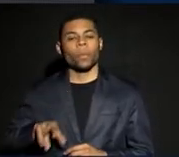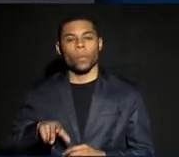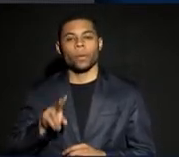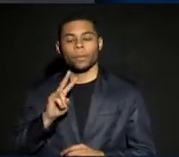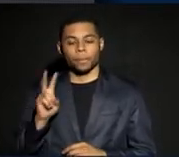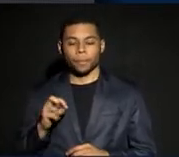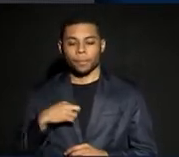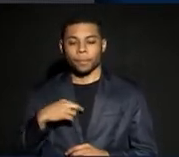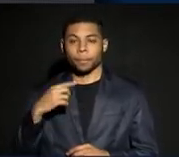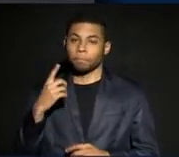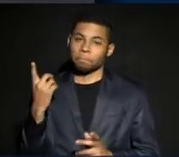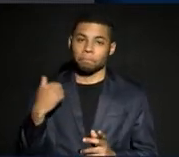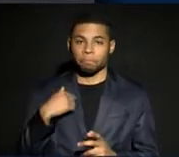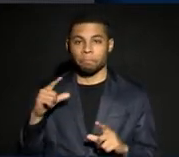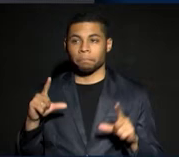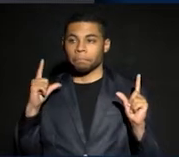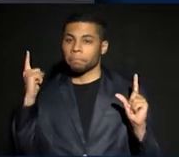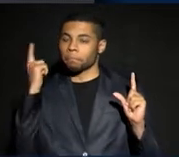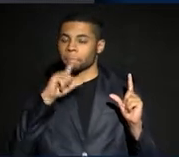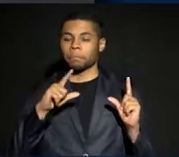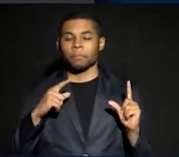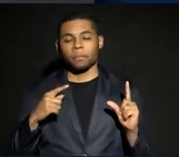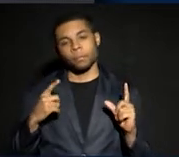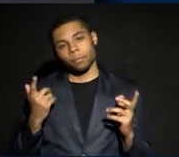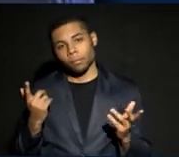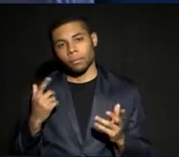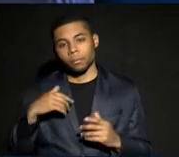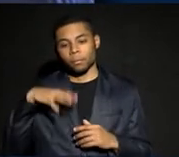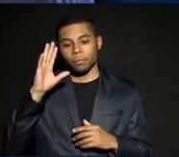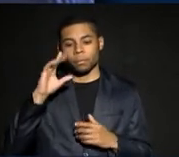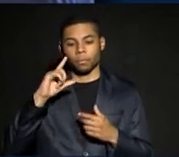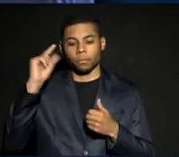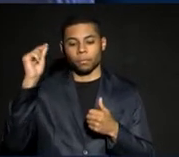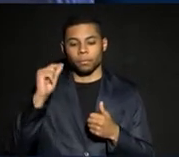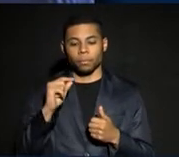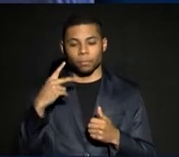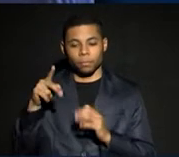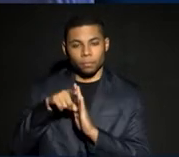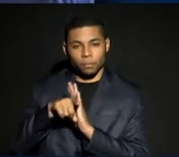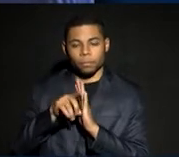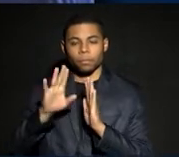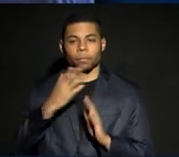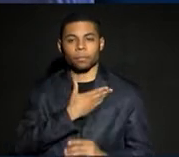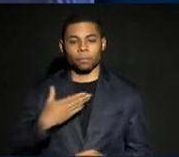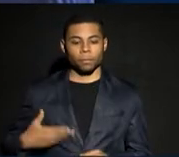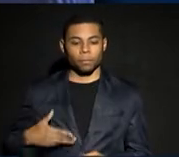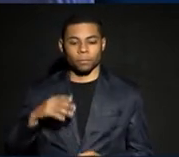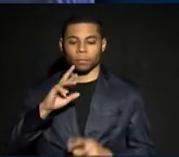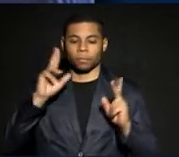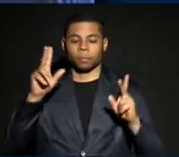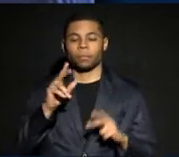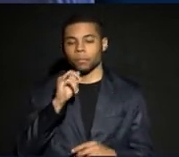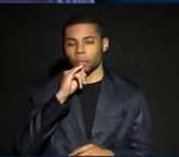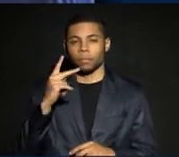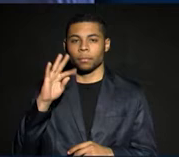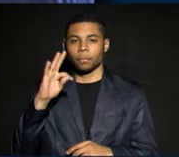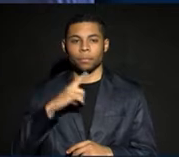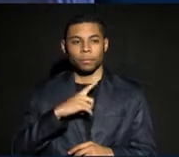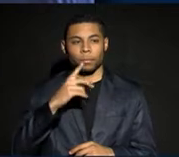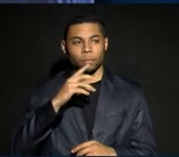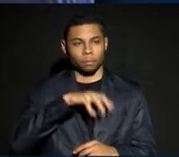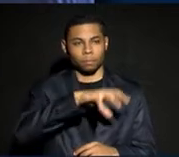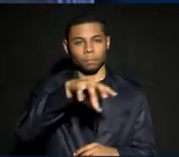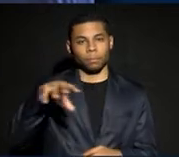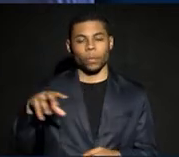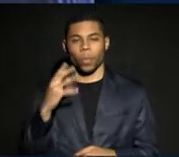de ser favorito na eleição, segundo as últimas pesquisas, mas uma chance de governabilidade diferente. O PT tem 4 prefeituras apenas em São